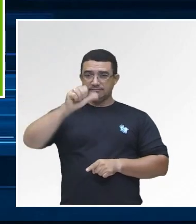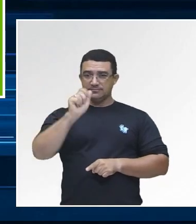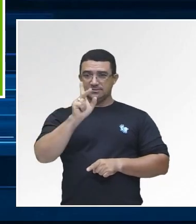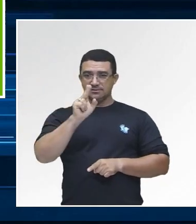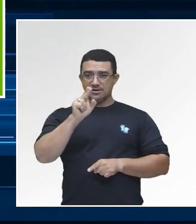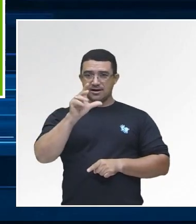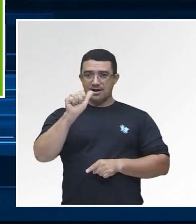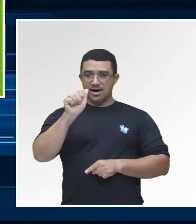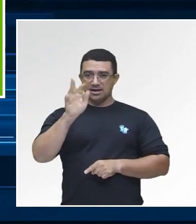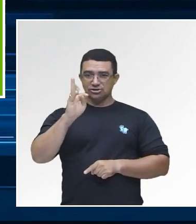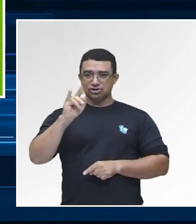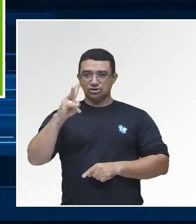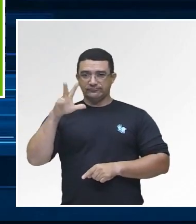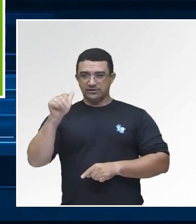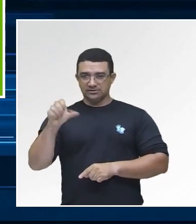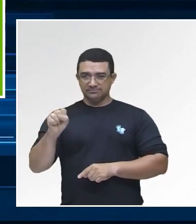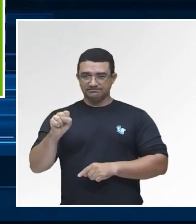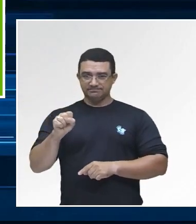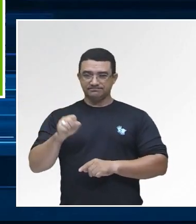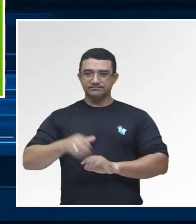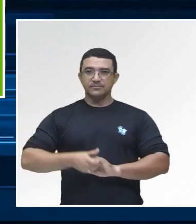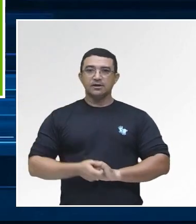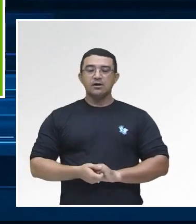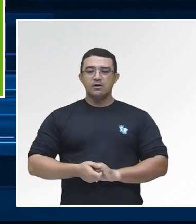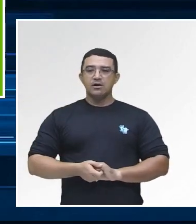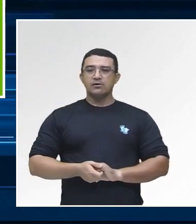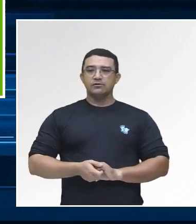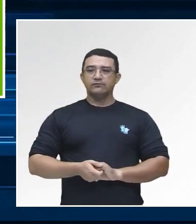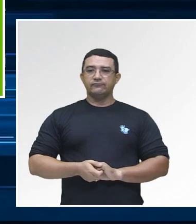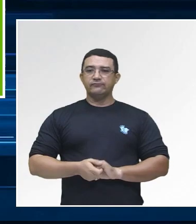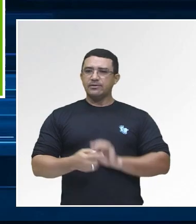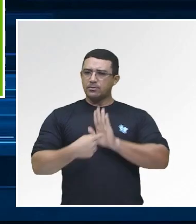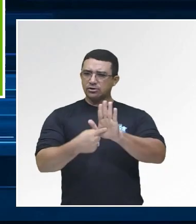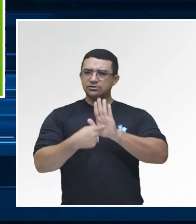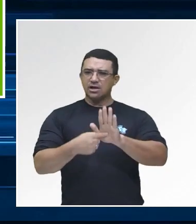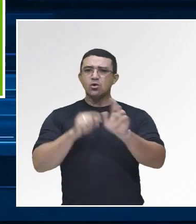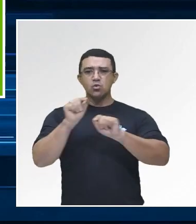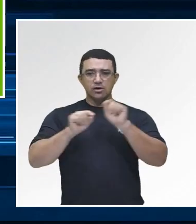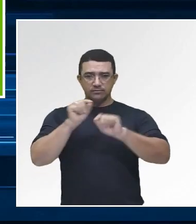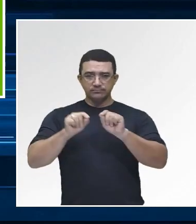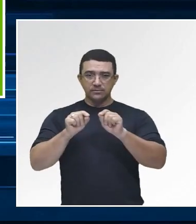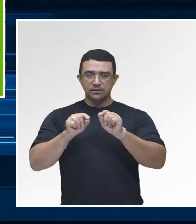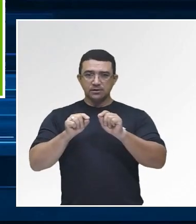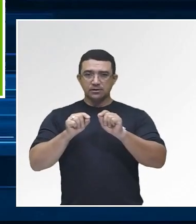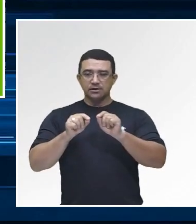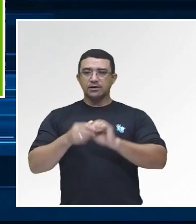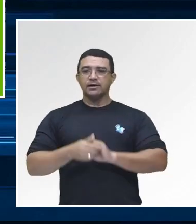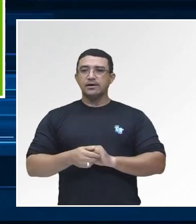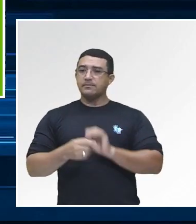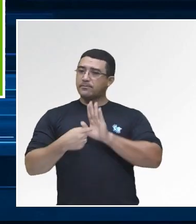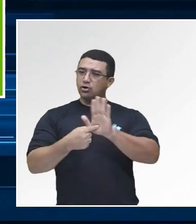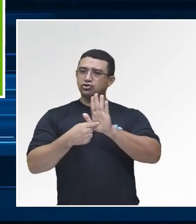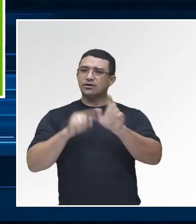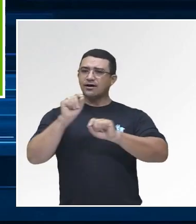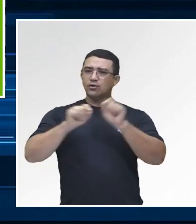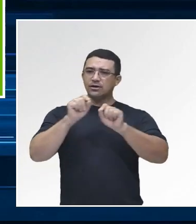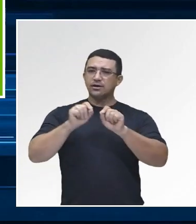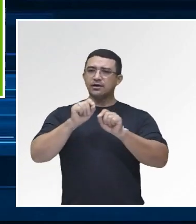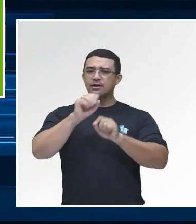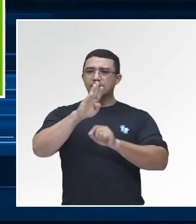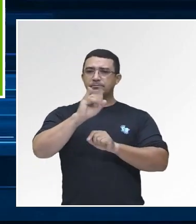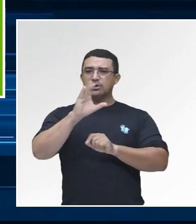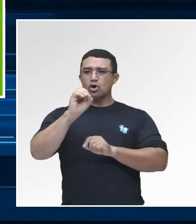textos narrativos. Vamos começar então pela